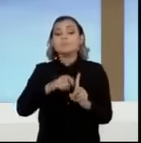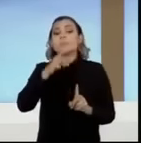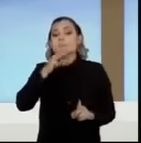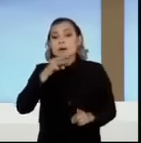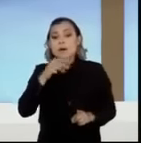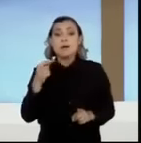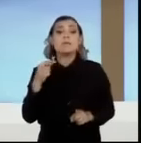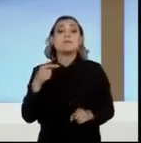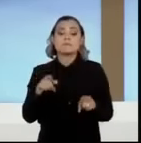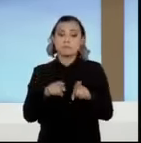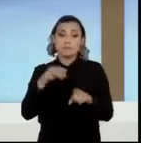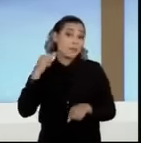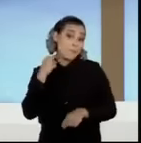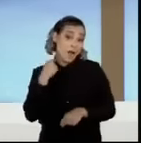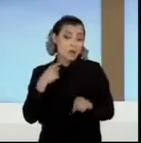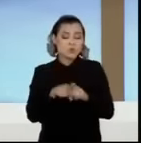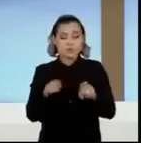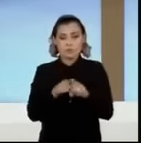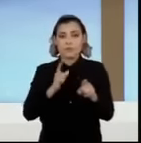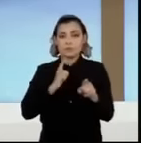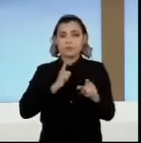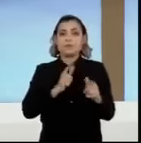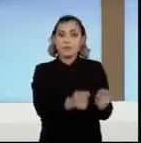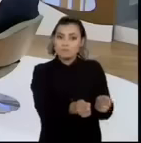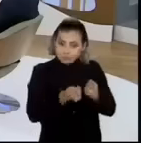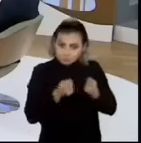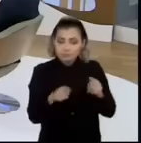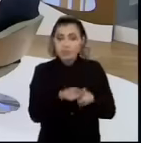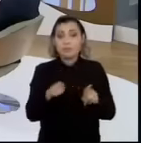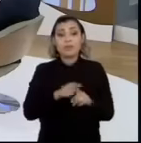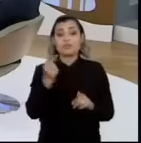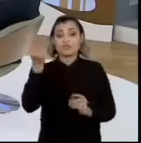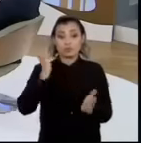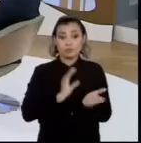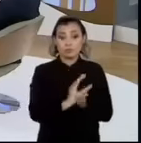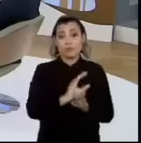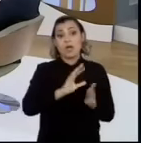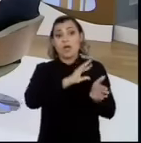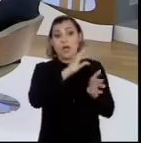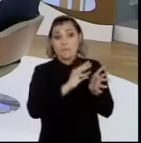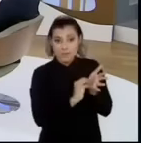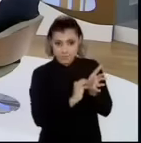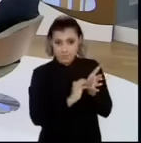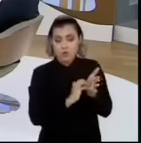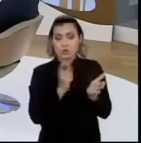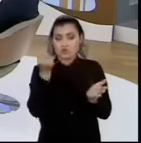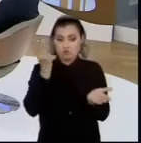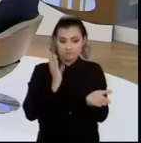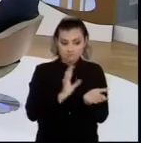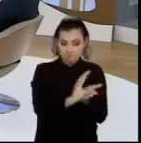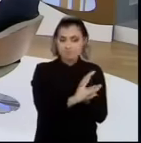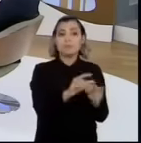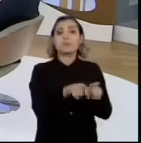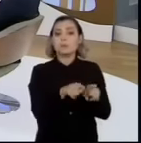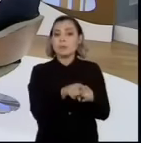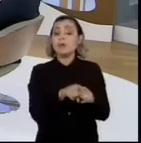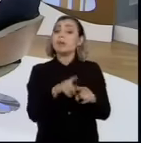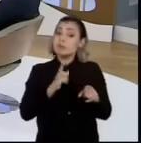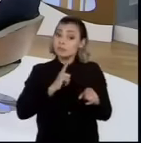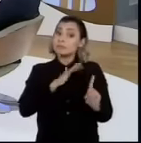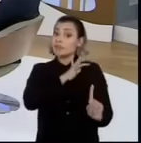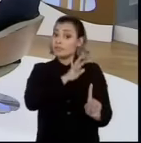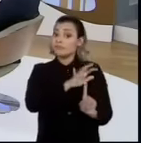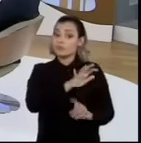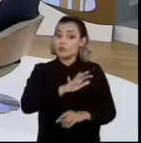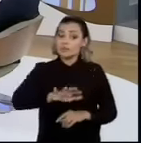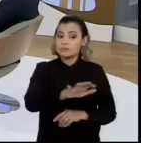fez aquela proposta de mudança no Fundo Amazônia, que termina agora por ameaçar a continuidade do fundo, o que diretamente afetaria